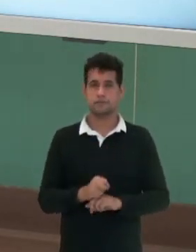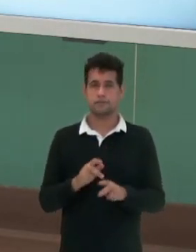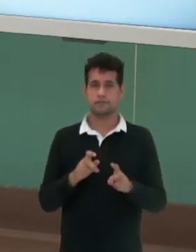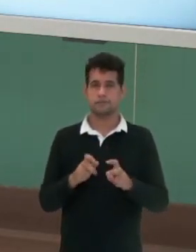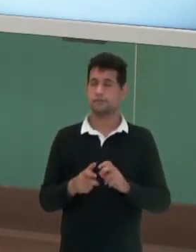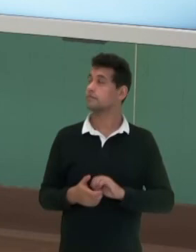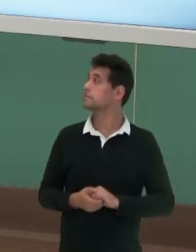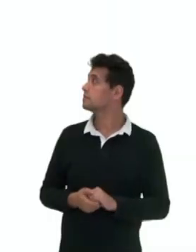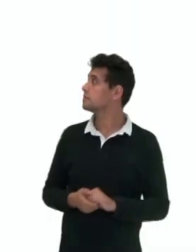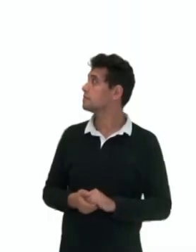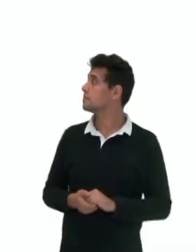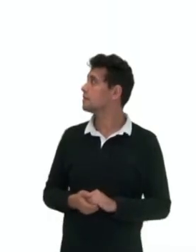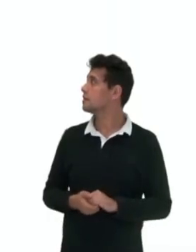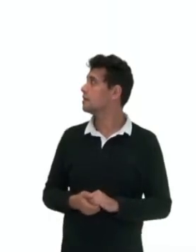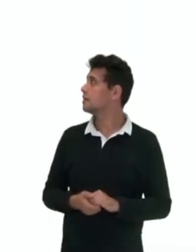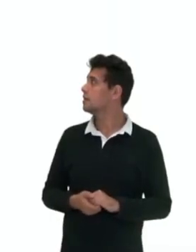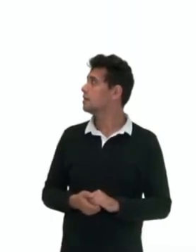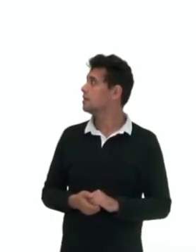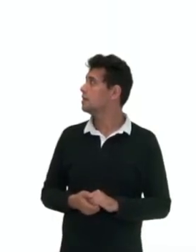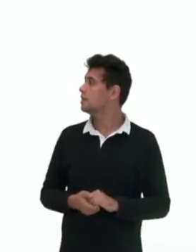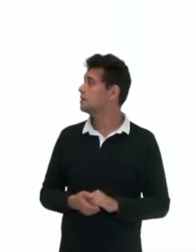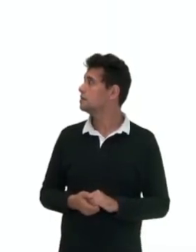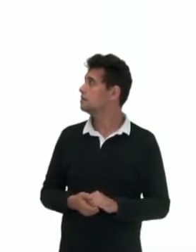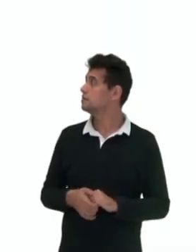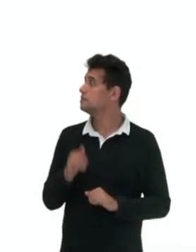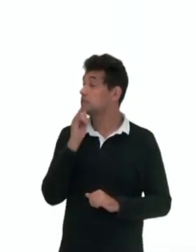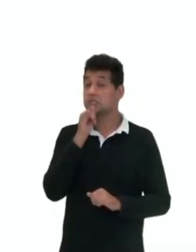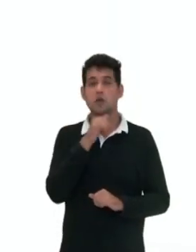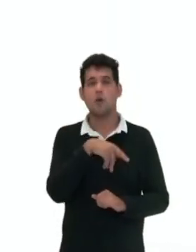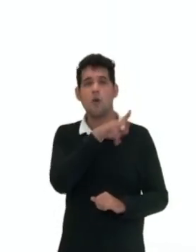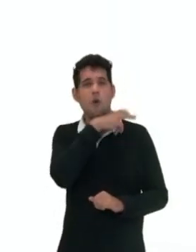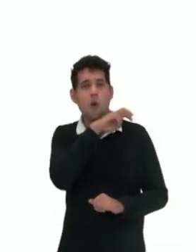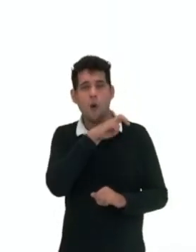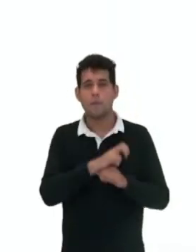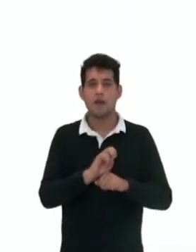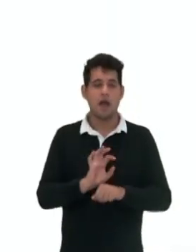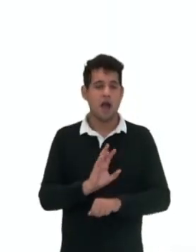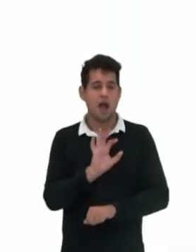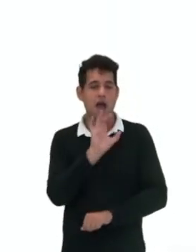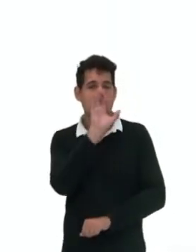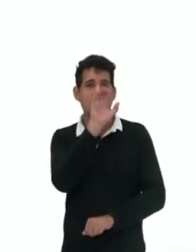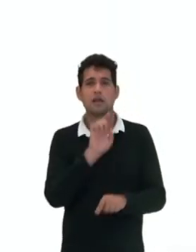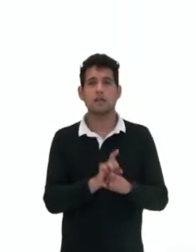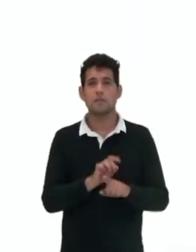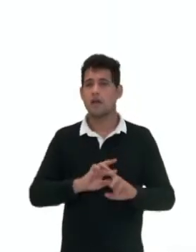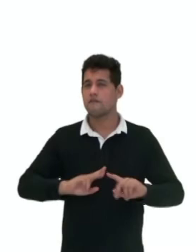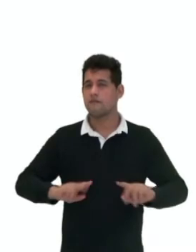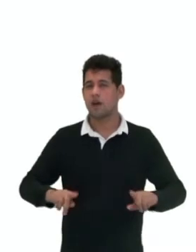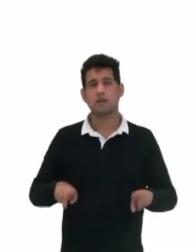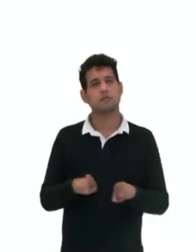só, caso de picada de animais peçonhentos, como cobra, aranha, algum ferimento